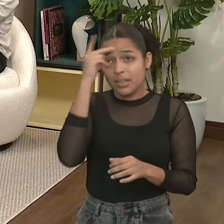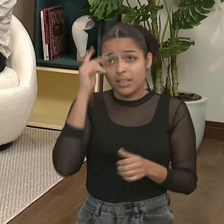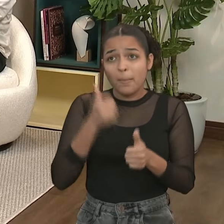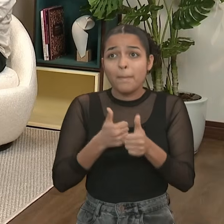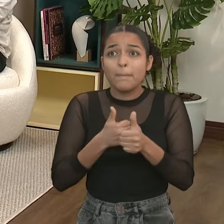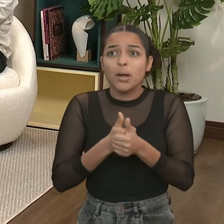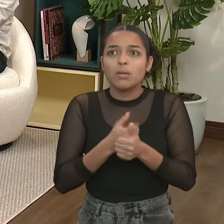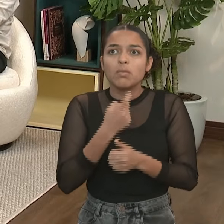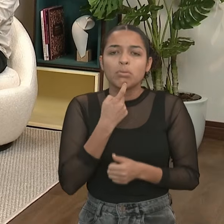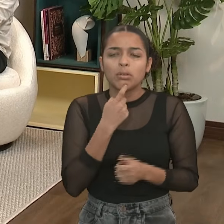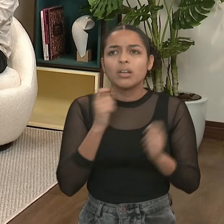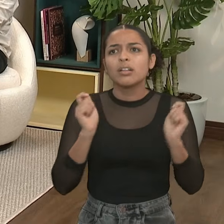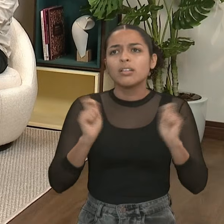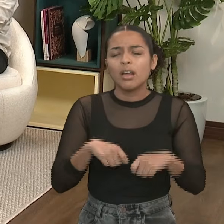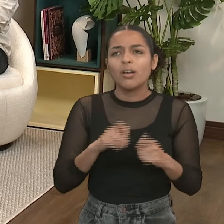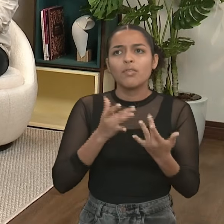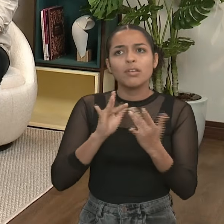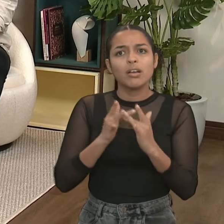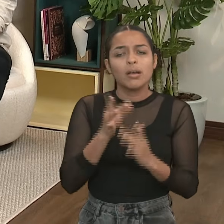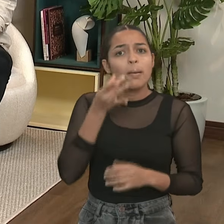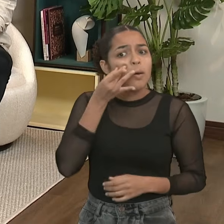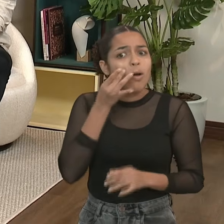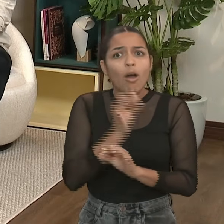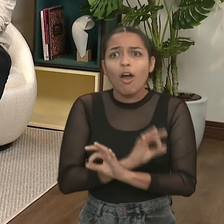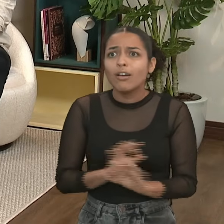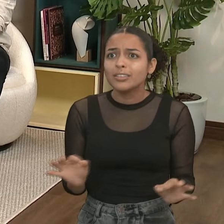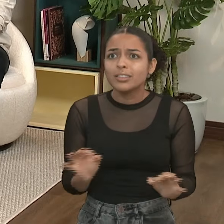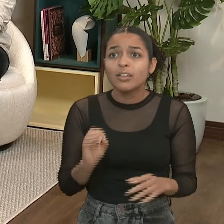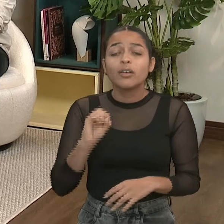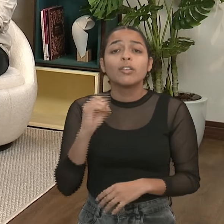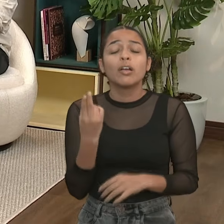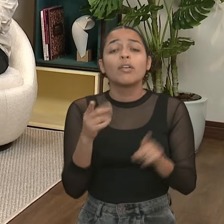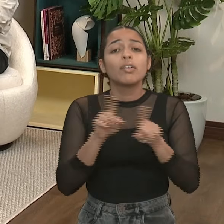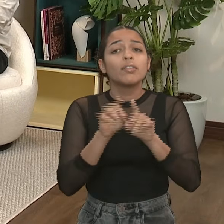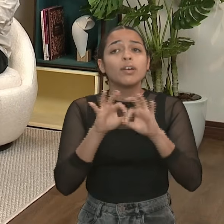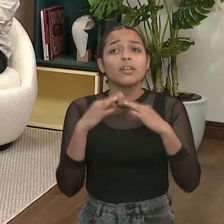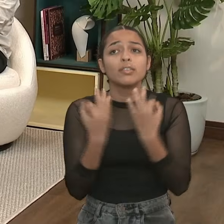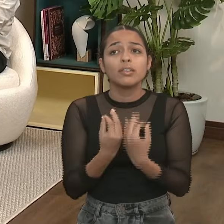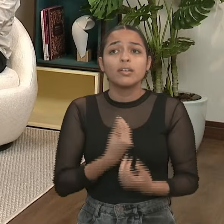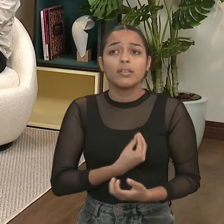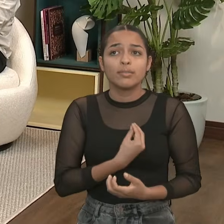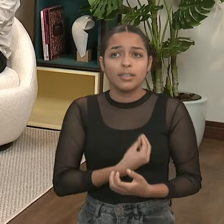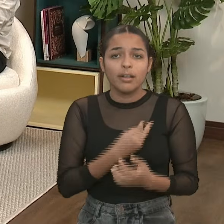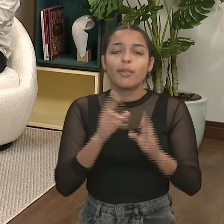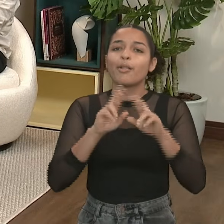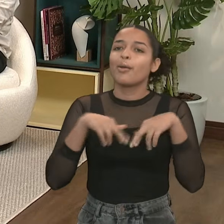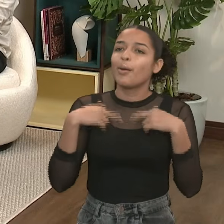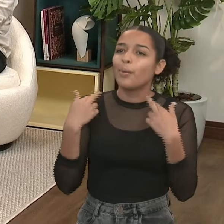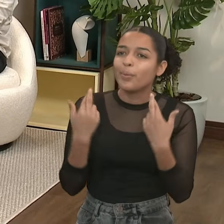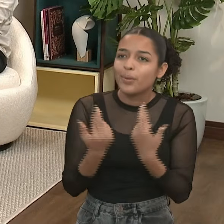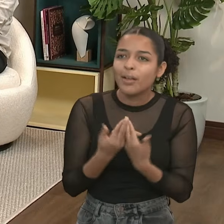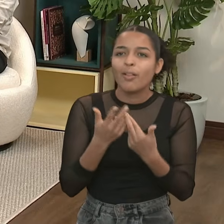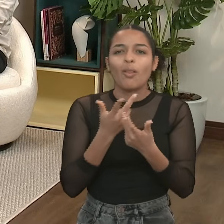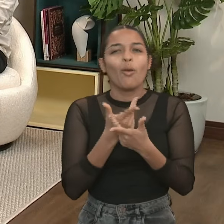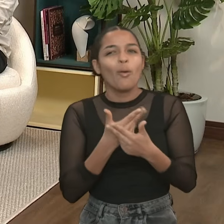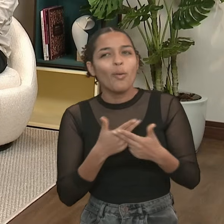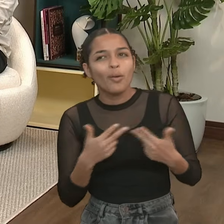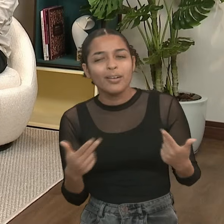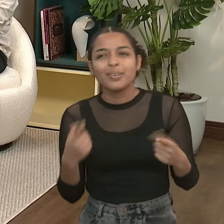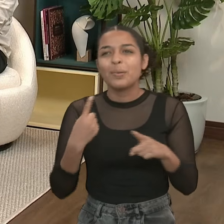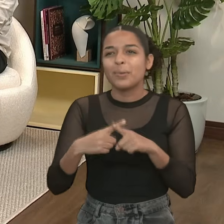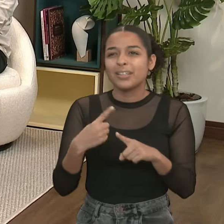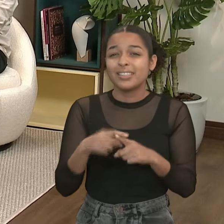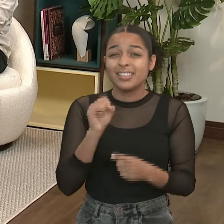isso vale até mesmo para os adultos. Nós citamos alguns prejuízos, como insônia, como até mesmo a